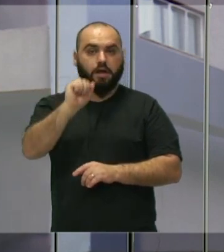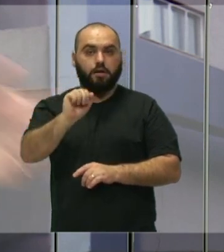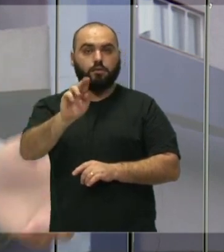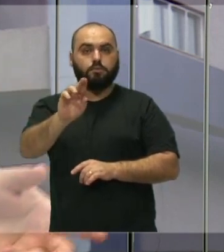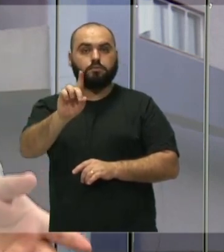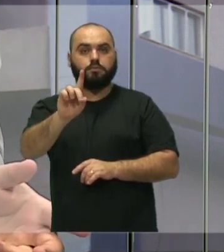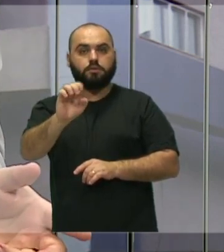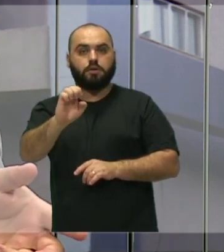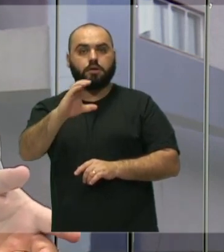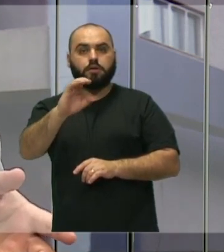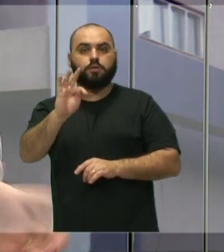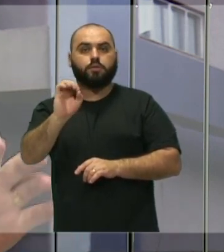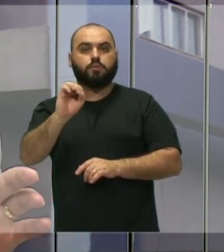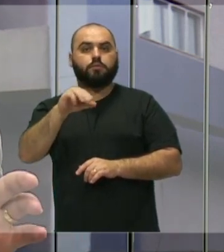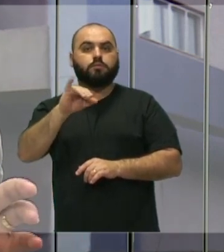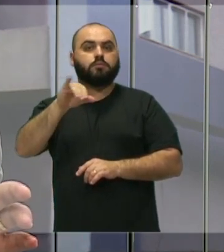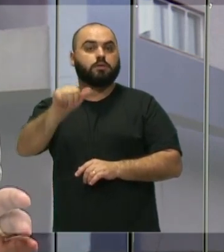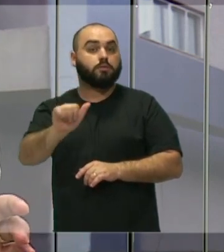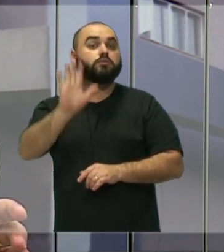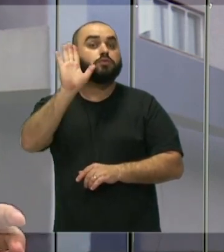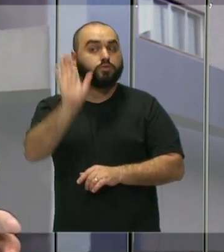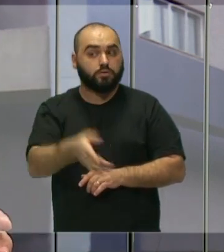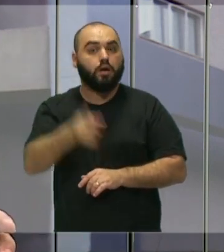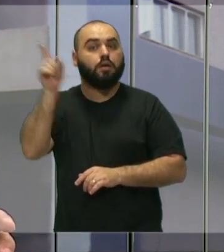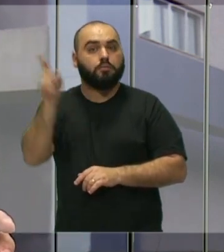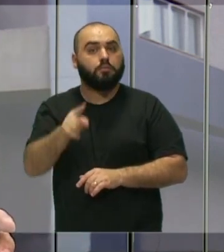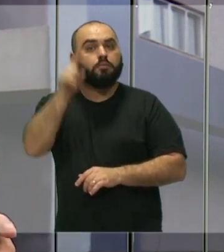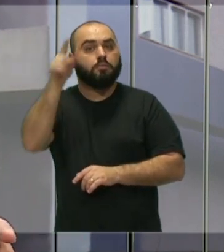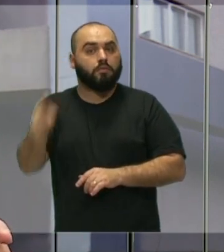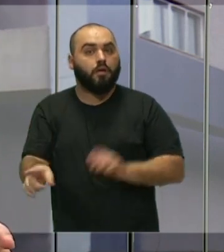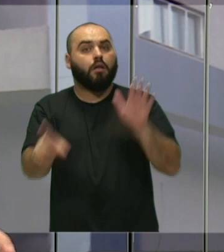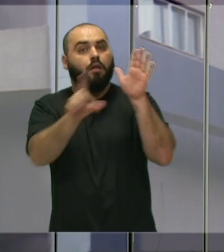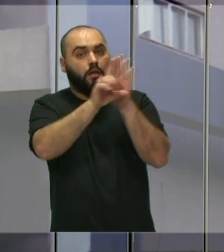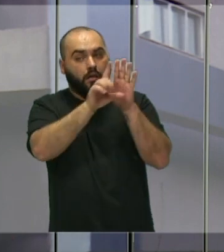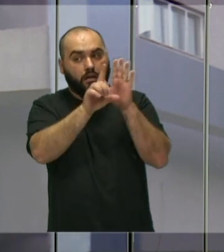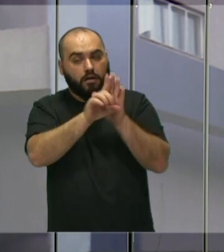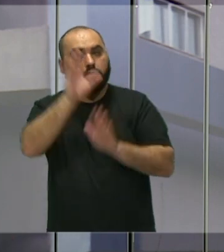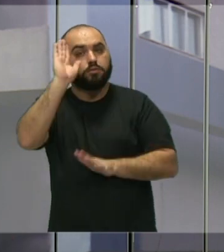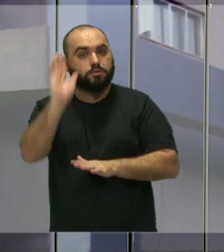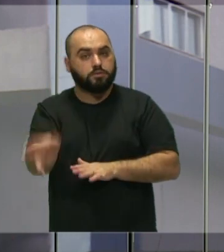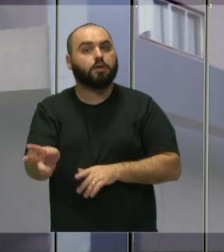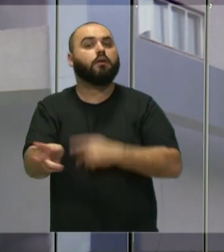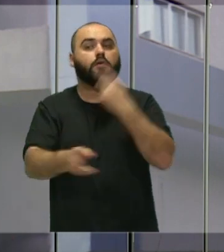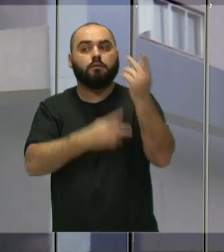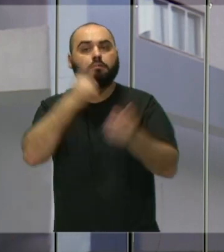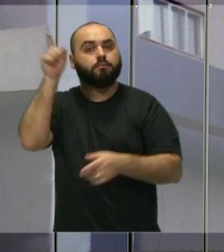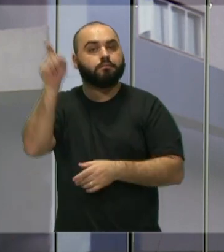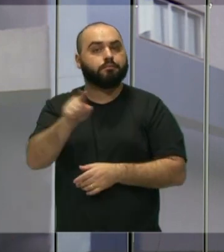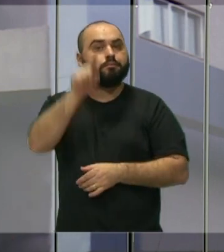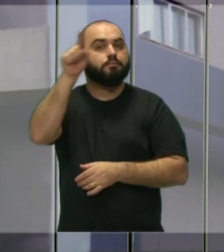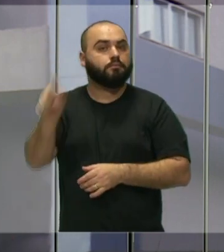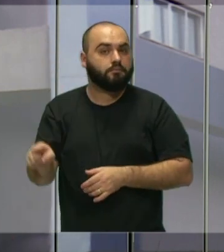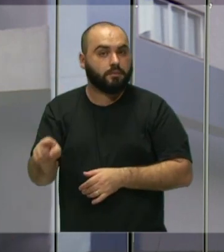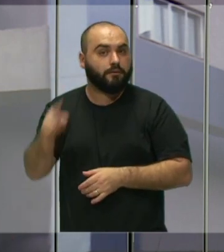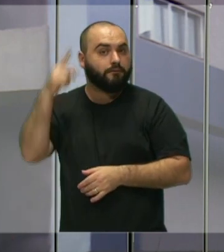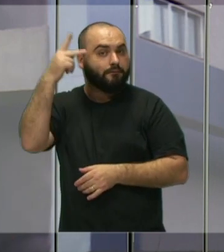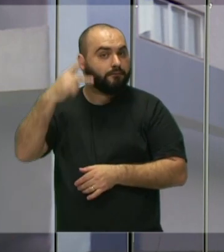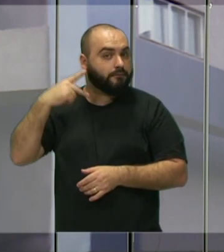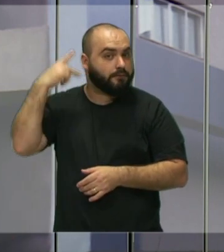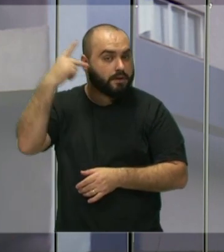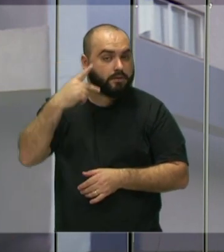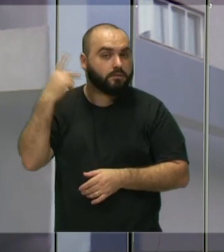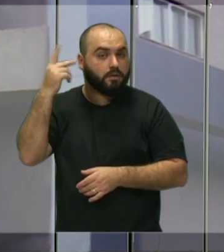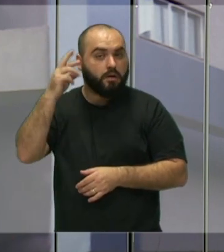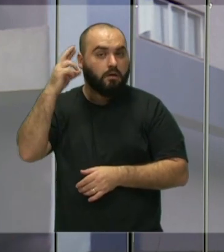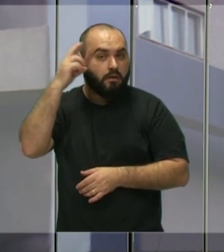isso já está proibido. A lei já existe, né? É uma legislação que a vereadora Renata muito batalhou aqui na